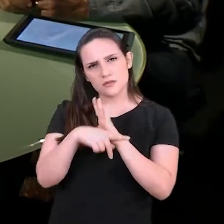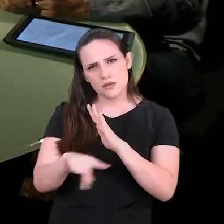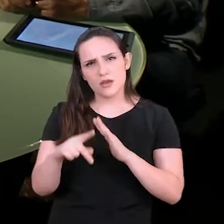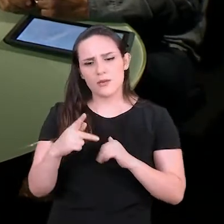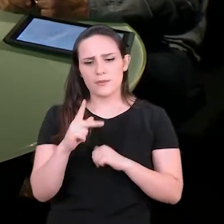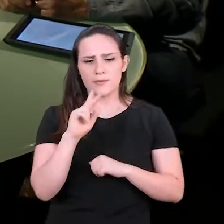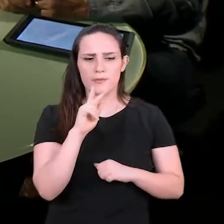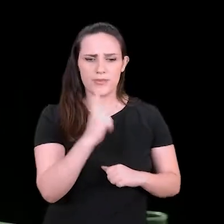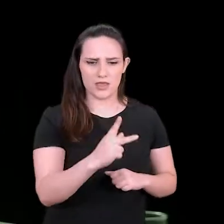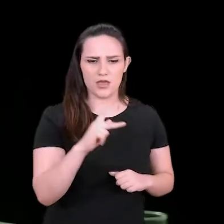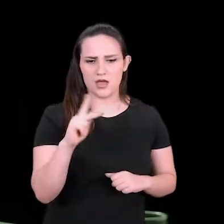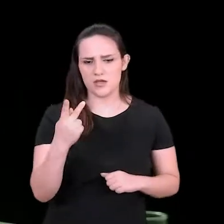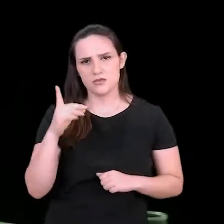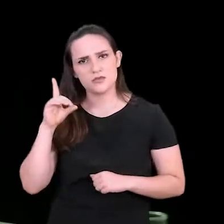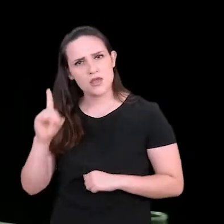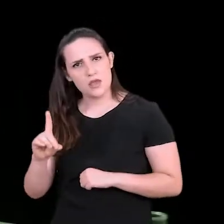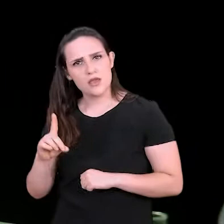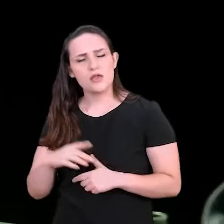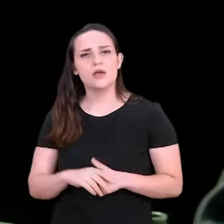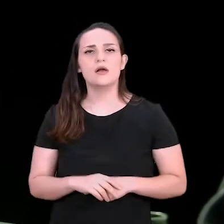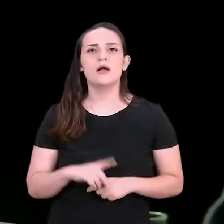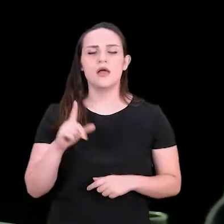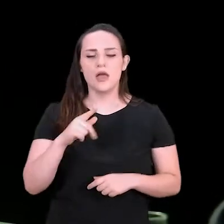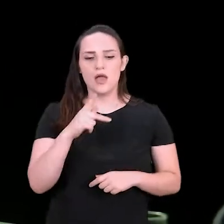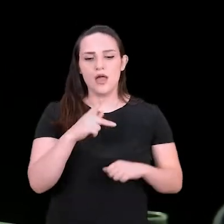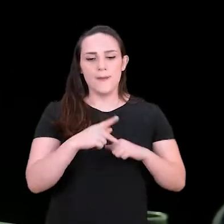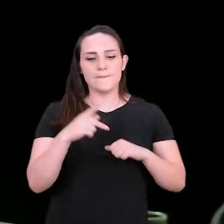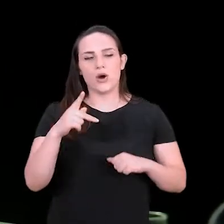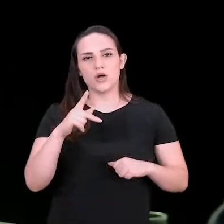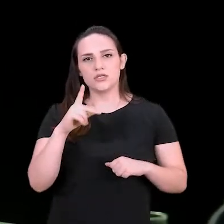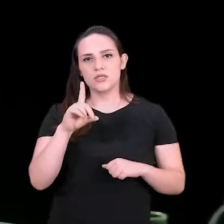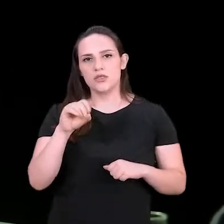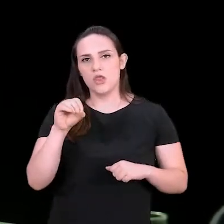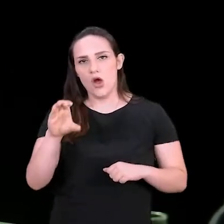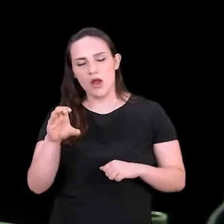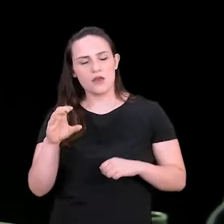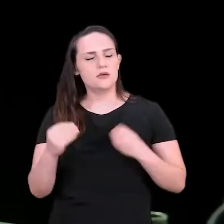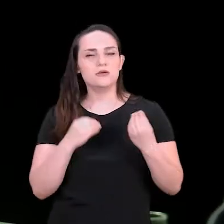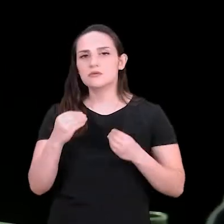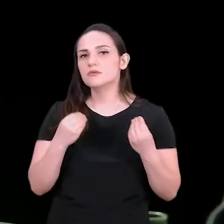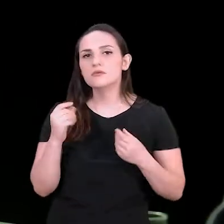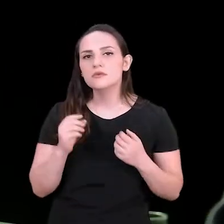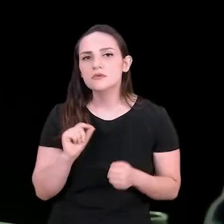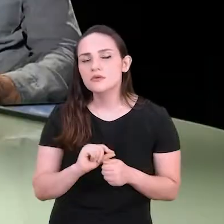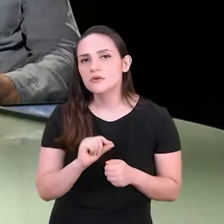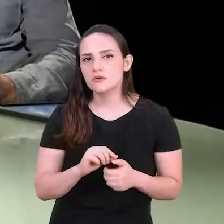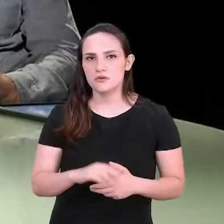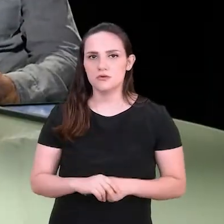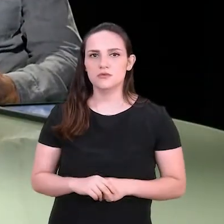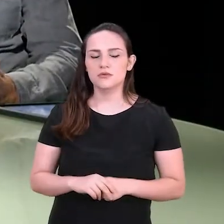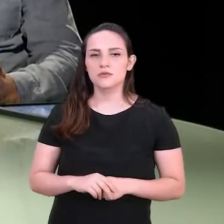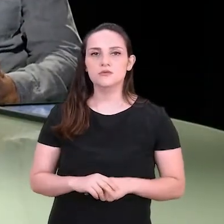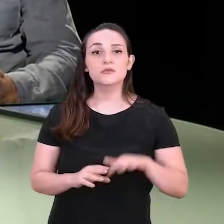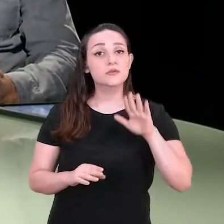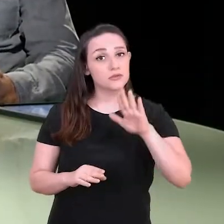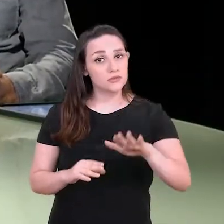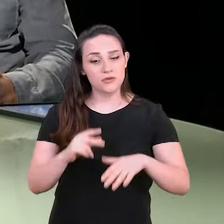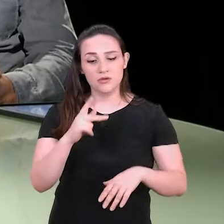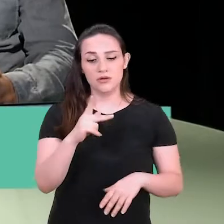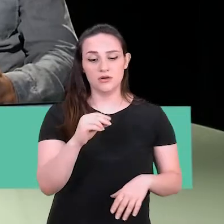uma pesquisa, de um trabalho de pós-doutoramento, ou como muita gente chama também de pós-doc. Como que é esse processo? Bom,